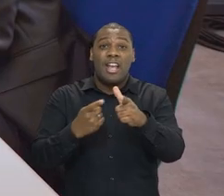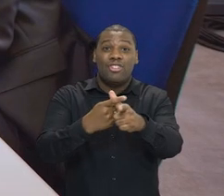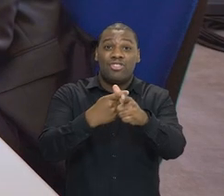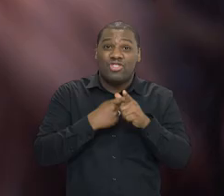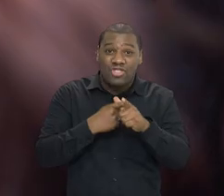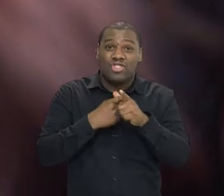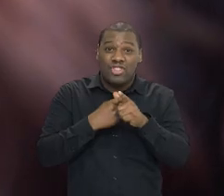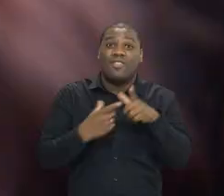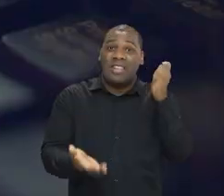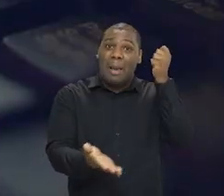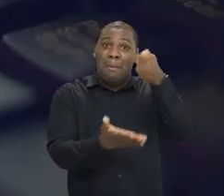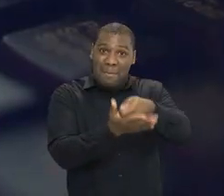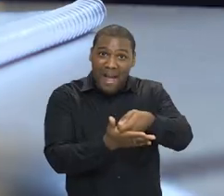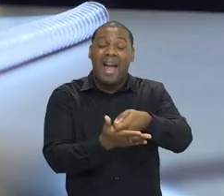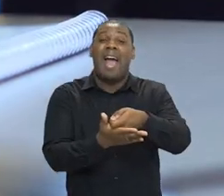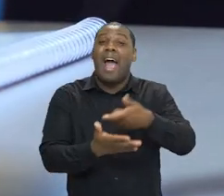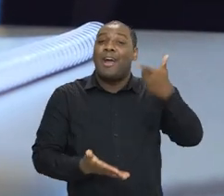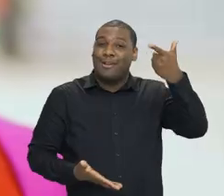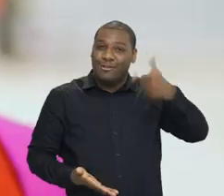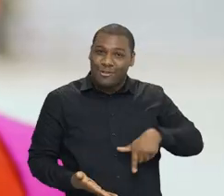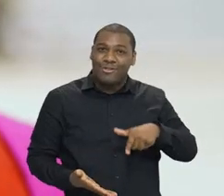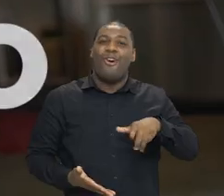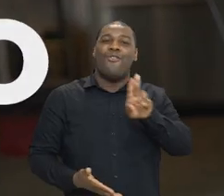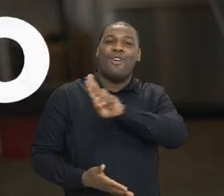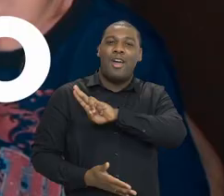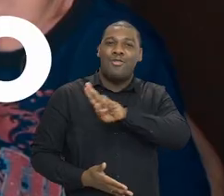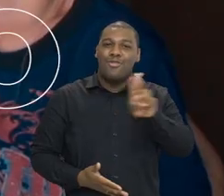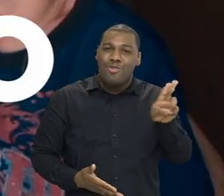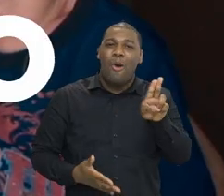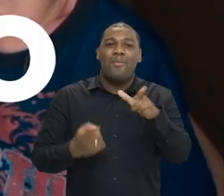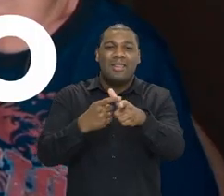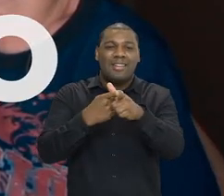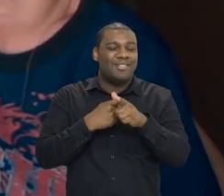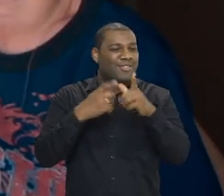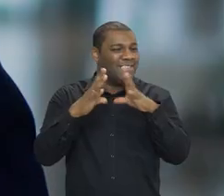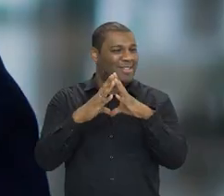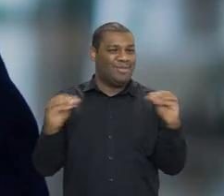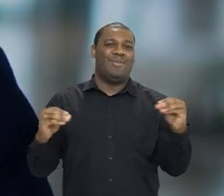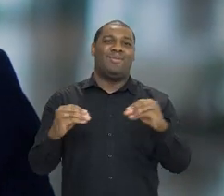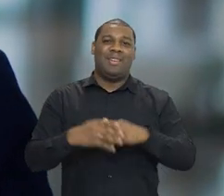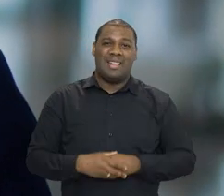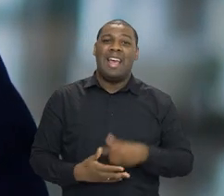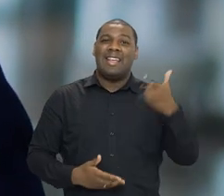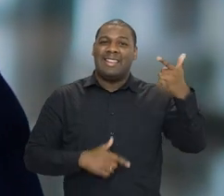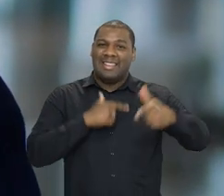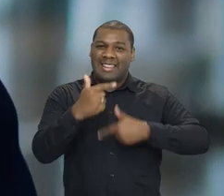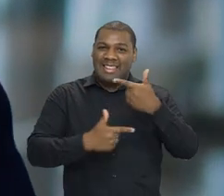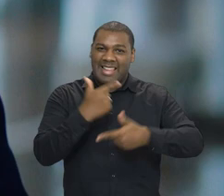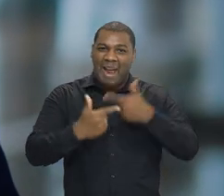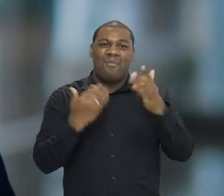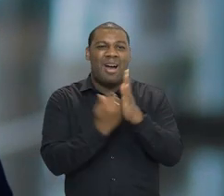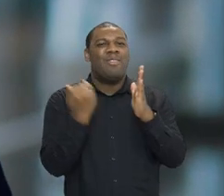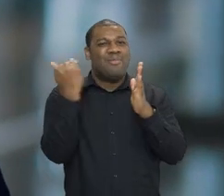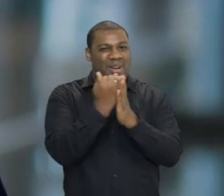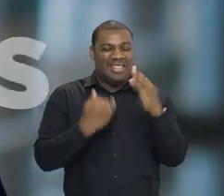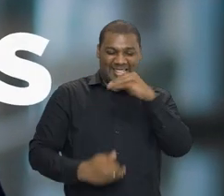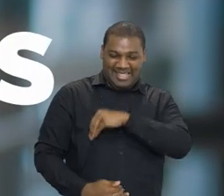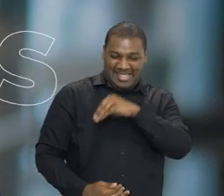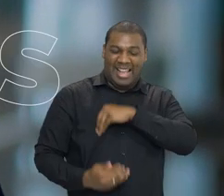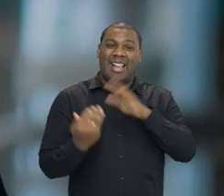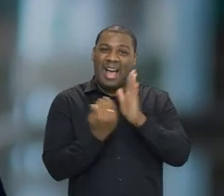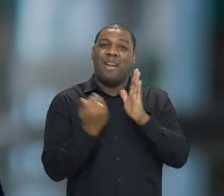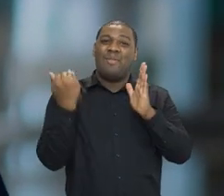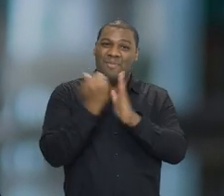dívidas em condições favoráveis e vão ficar novamente com o nome limpo na praça. Mais empregos, melhores salários,